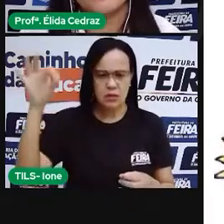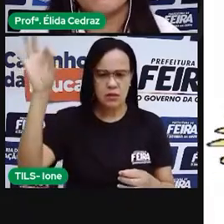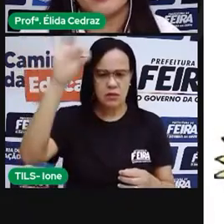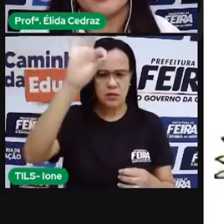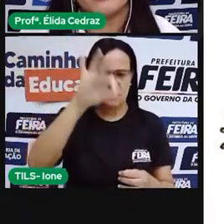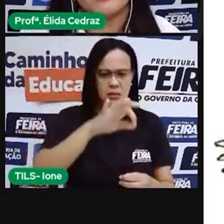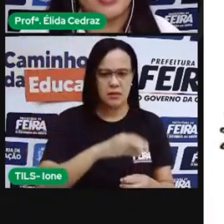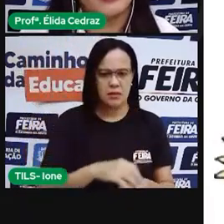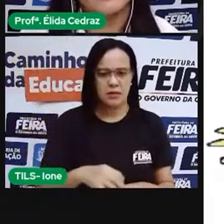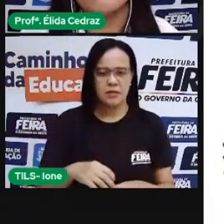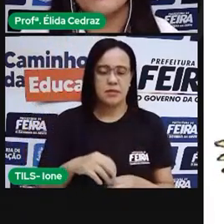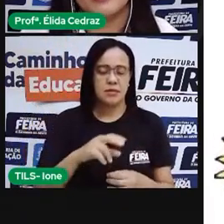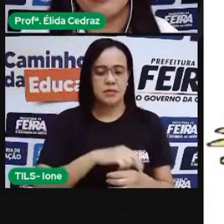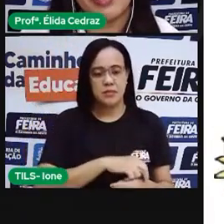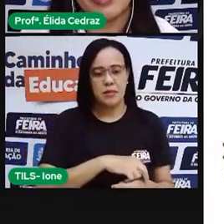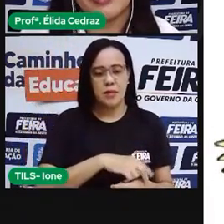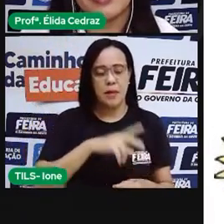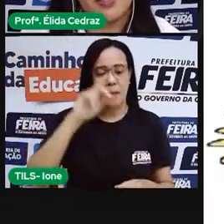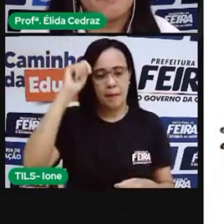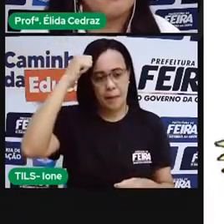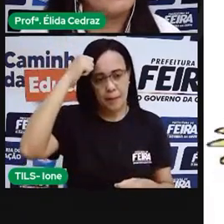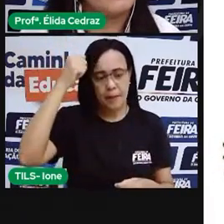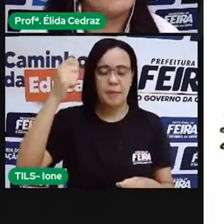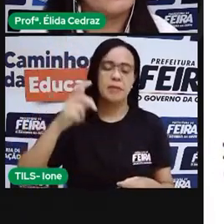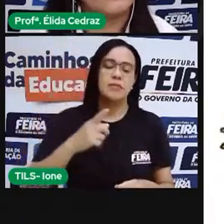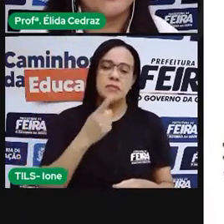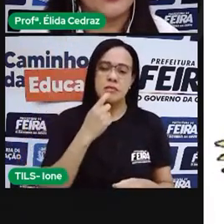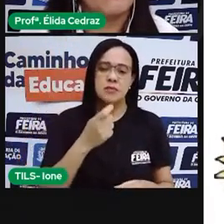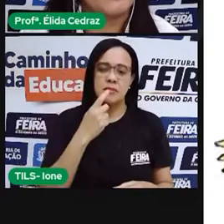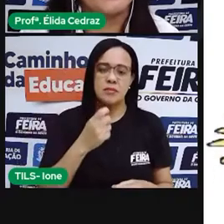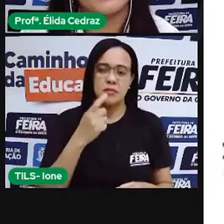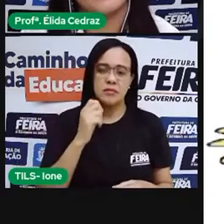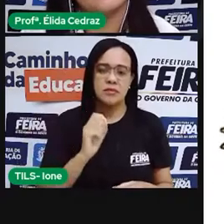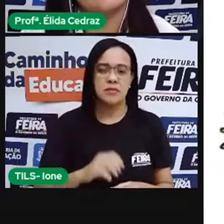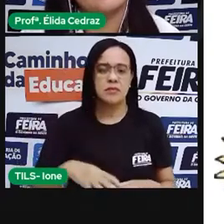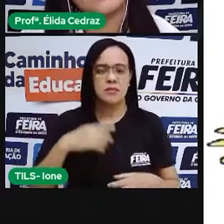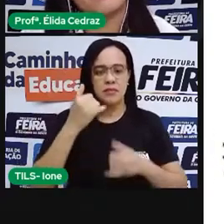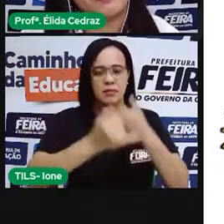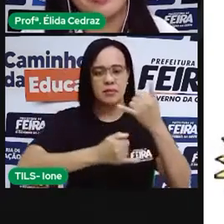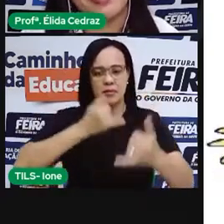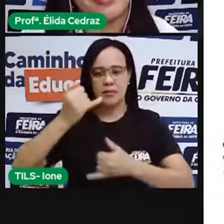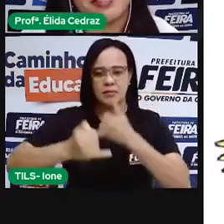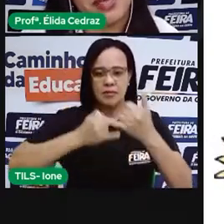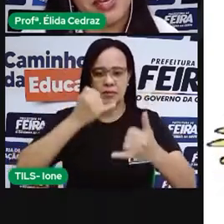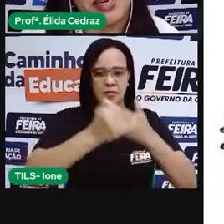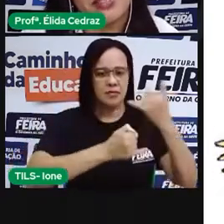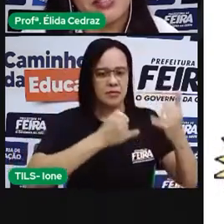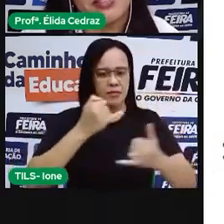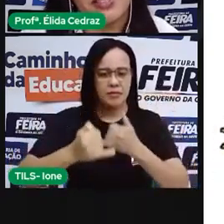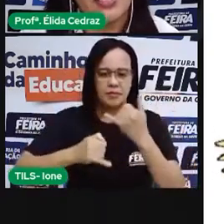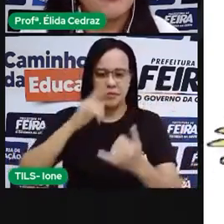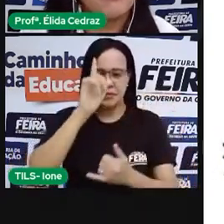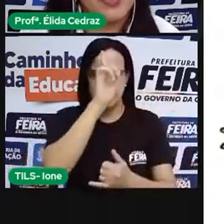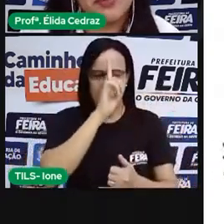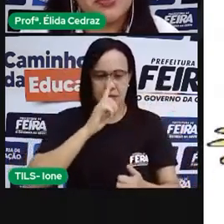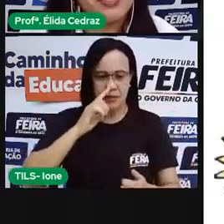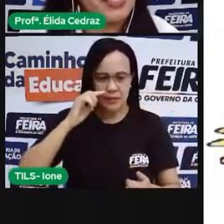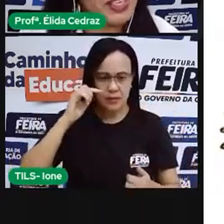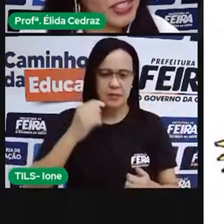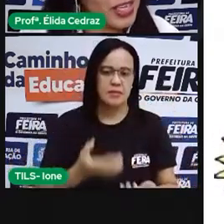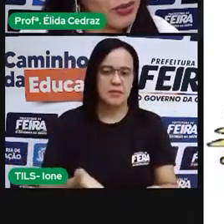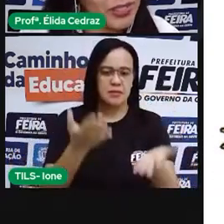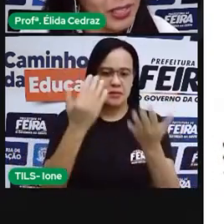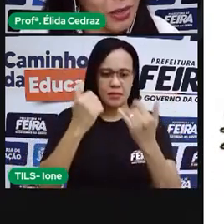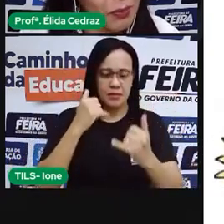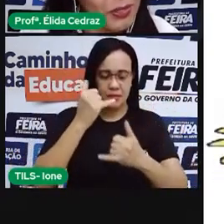Pretas e vermelhas ali ficam elas, brincando, fedelhas nas pétalas amarelas. Vamos